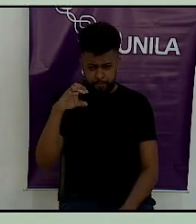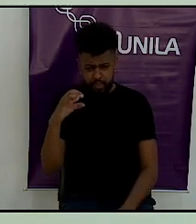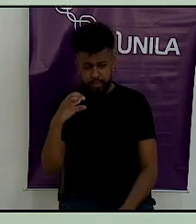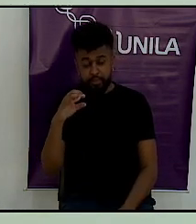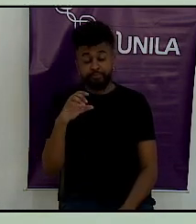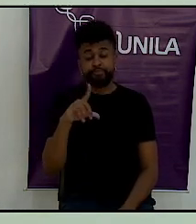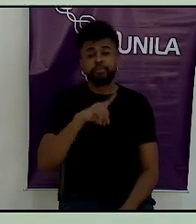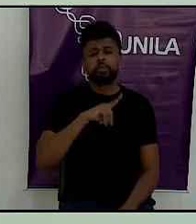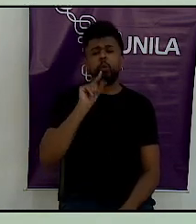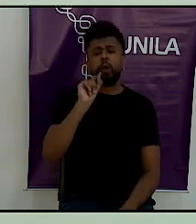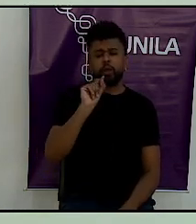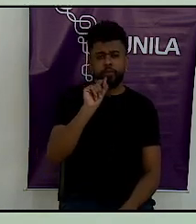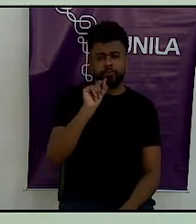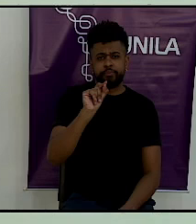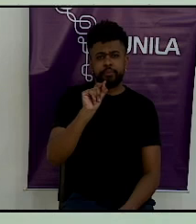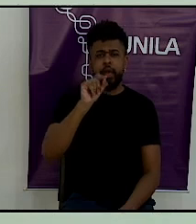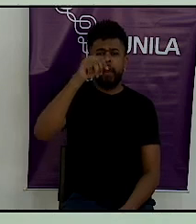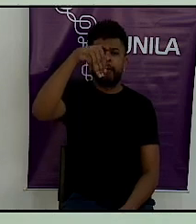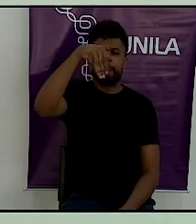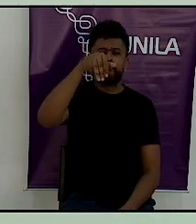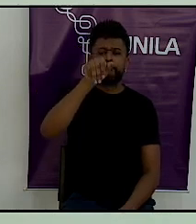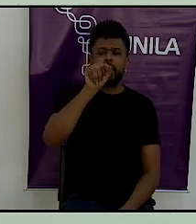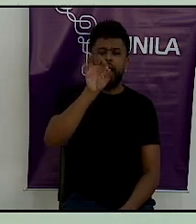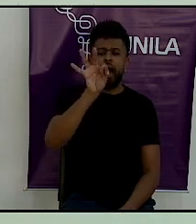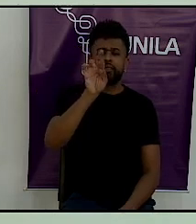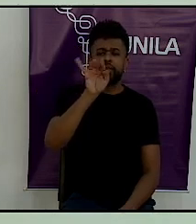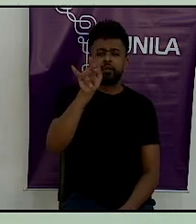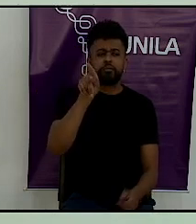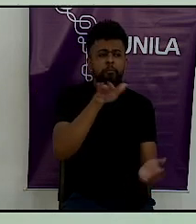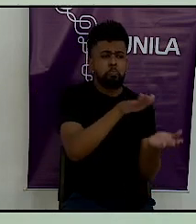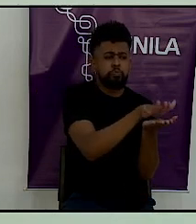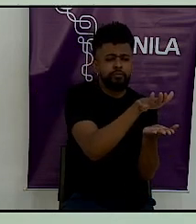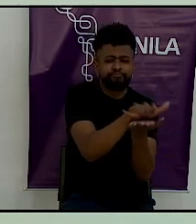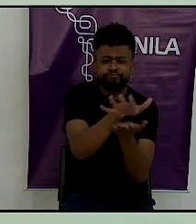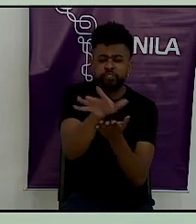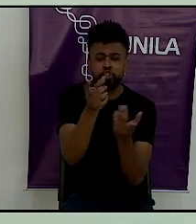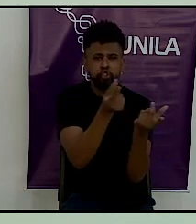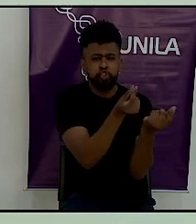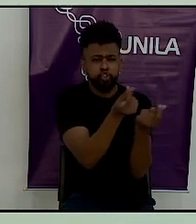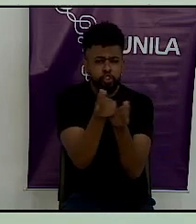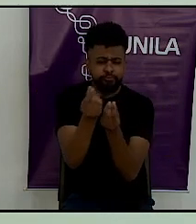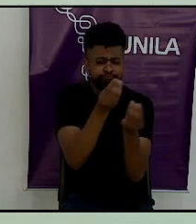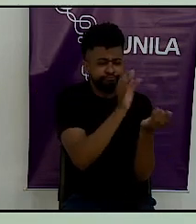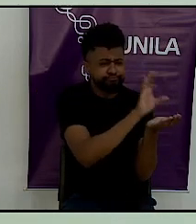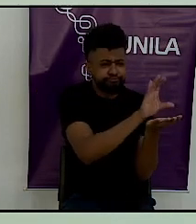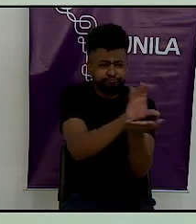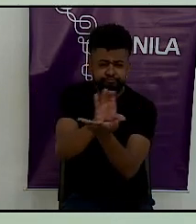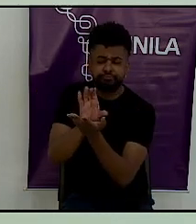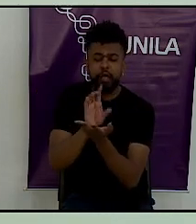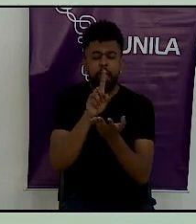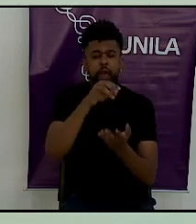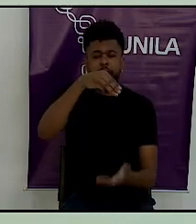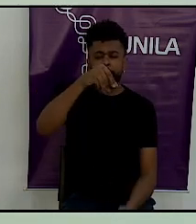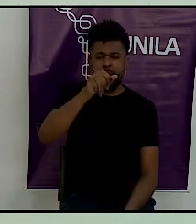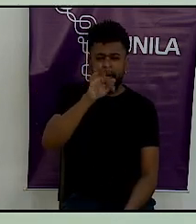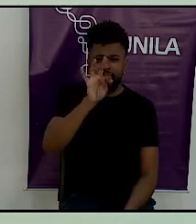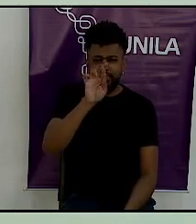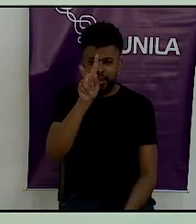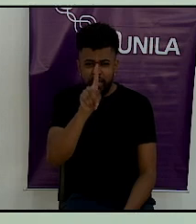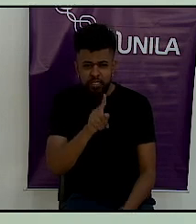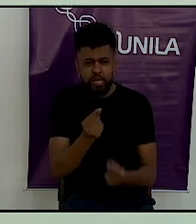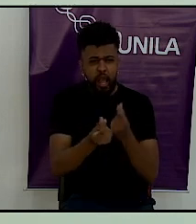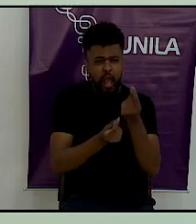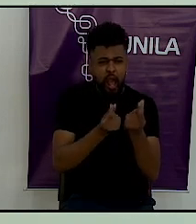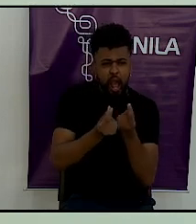ele tem o que a gente chama dessas matrizes de distribuição de recursos, que são as matrizes, ou vamos dizer, os